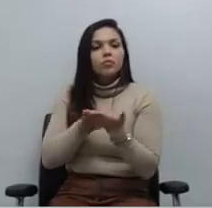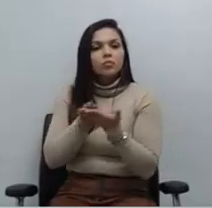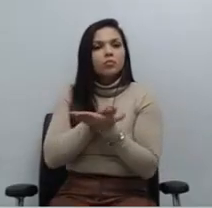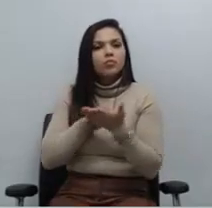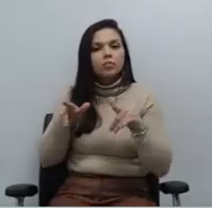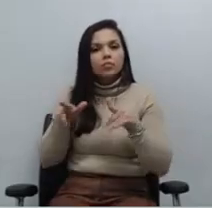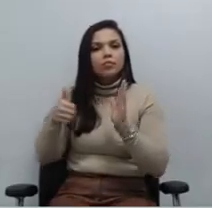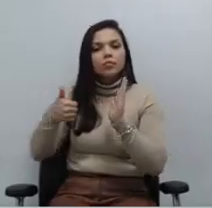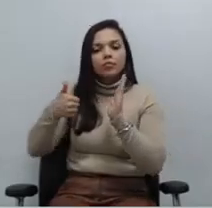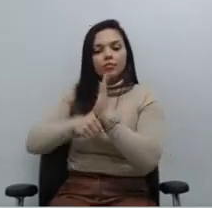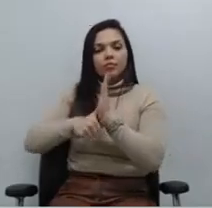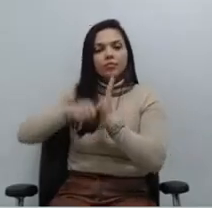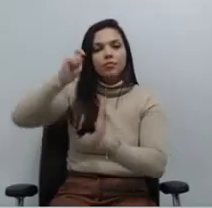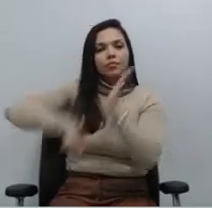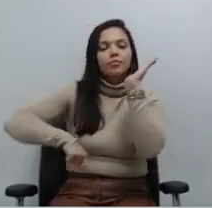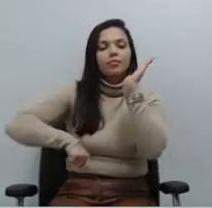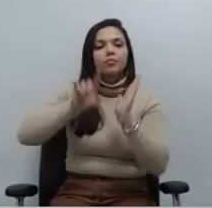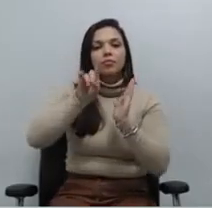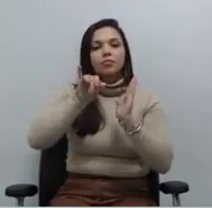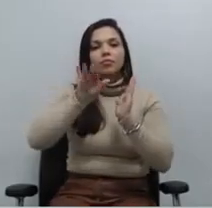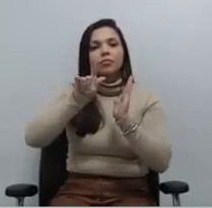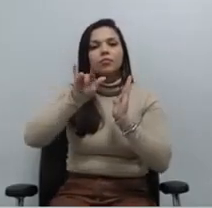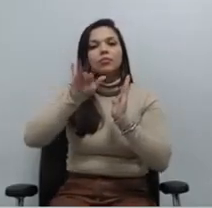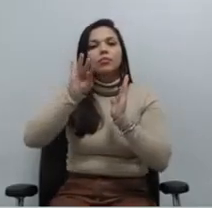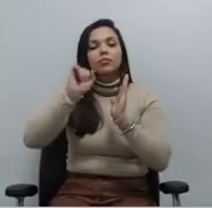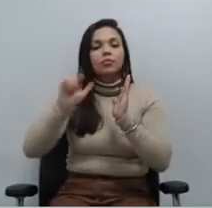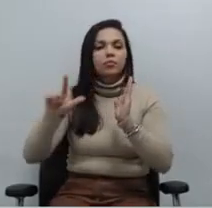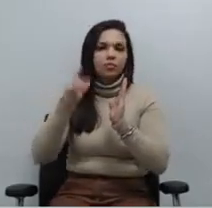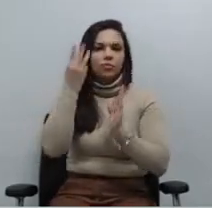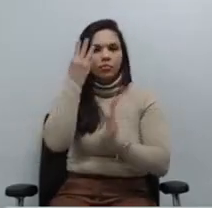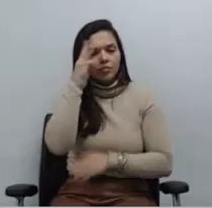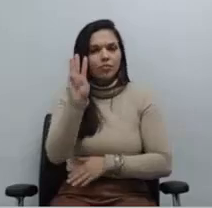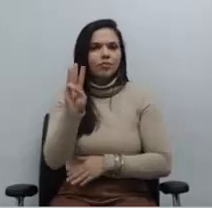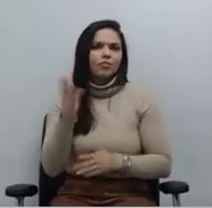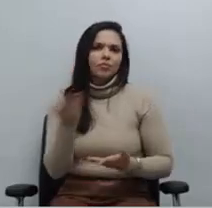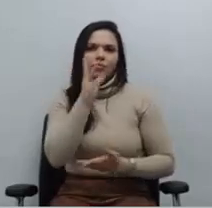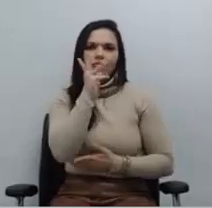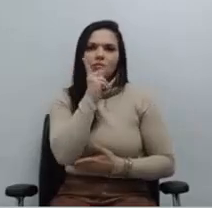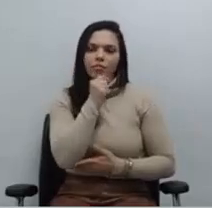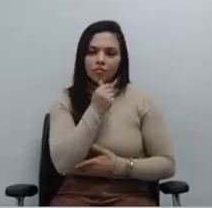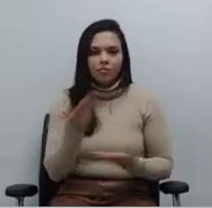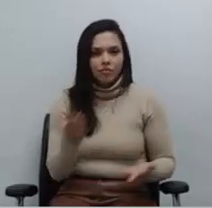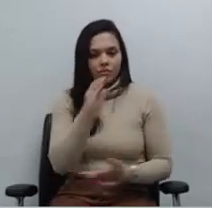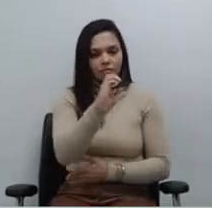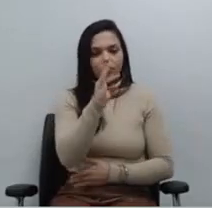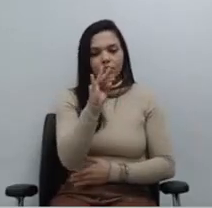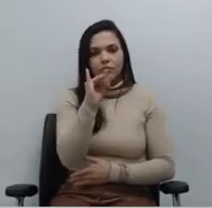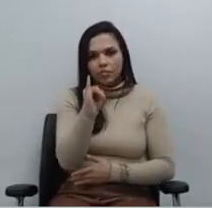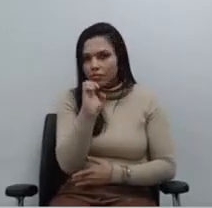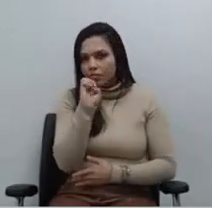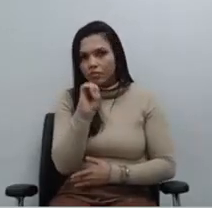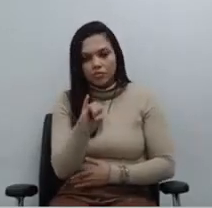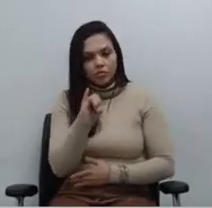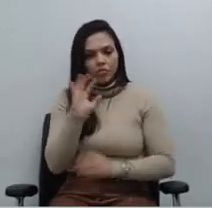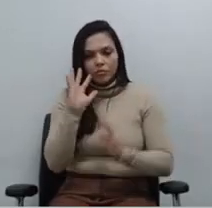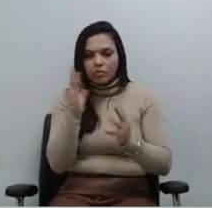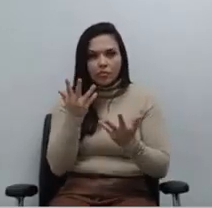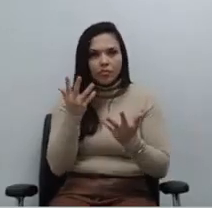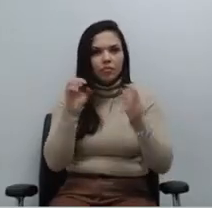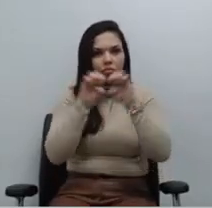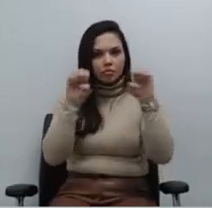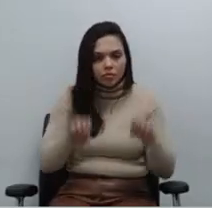seja resolvido pela CTI. Com toda a boa vontade, precisa ser resolvido. Se a CTI não está aparelhada, não está estruturada, ela